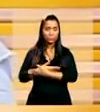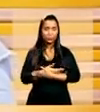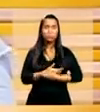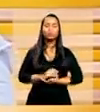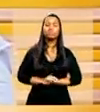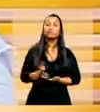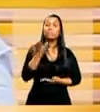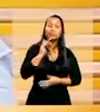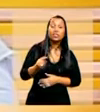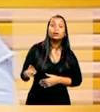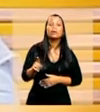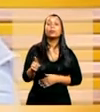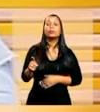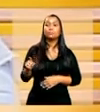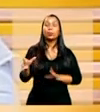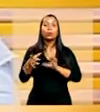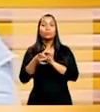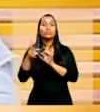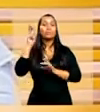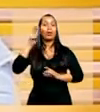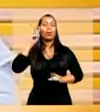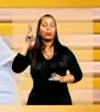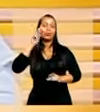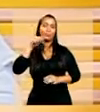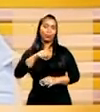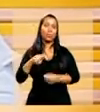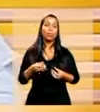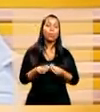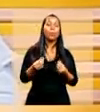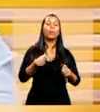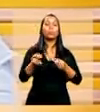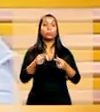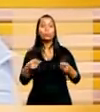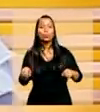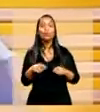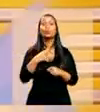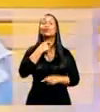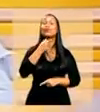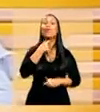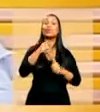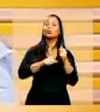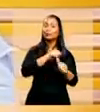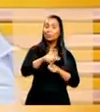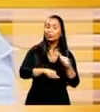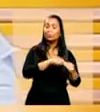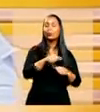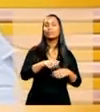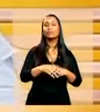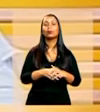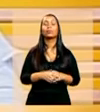na, na. E a criança, ela entra no mundo da história através da música, uma mudança de voz,